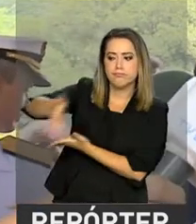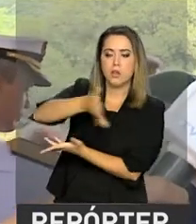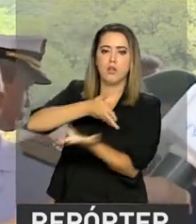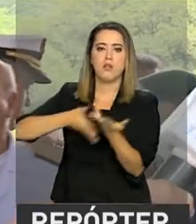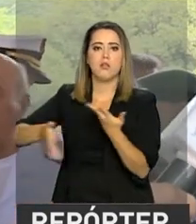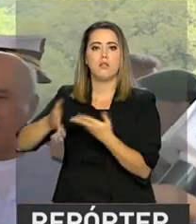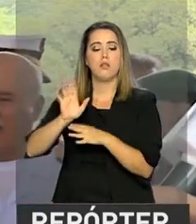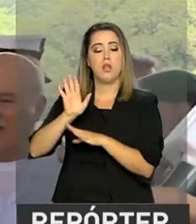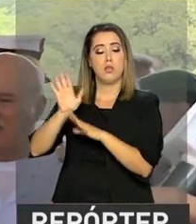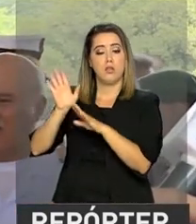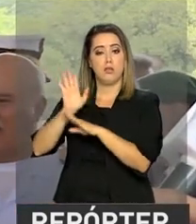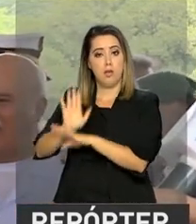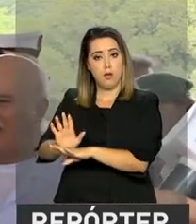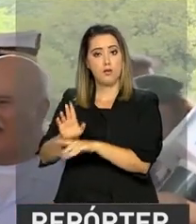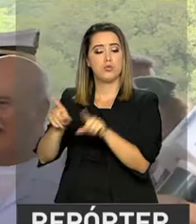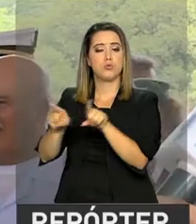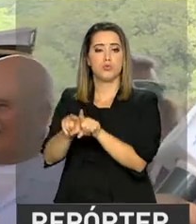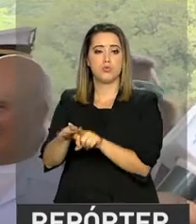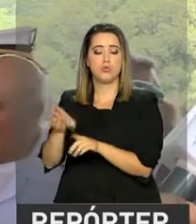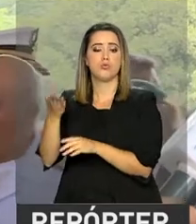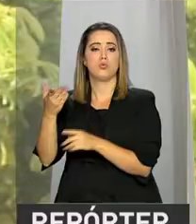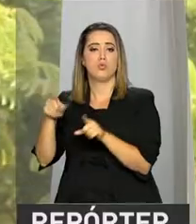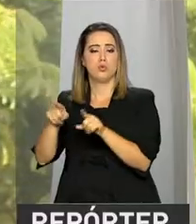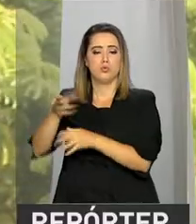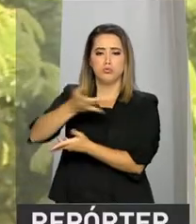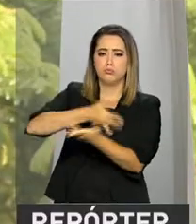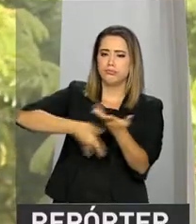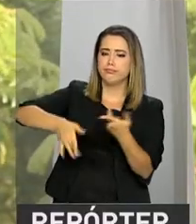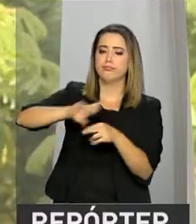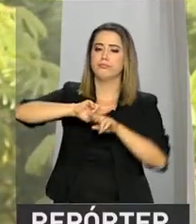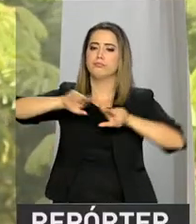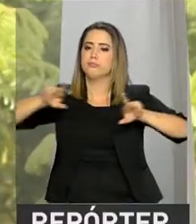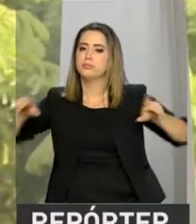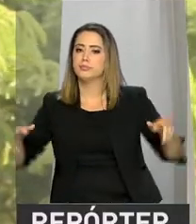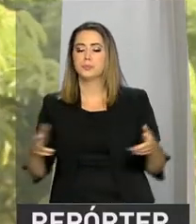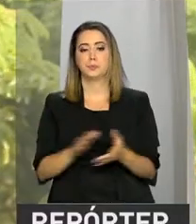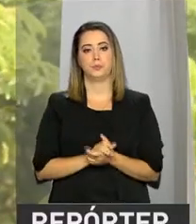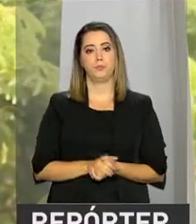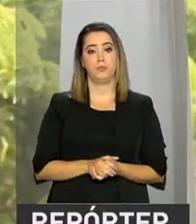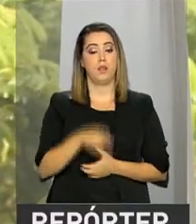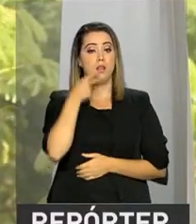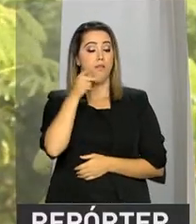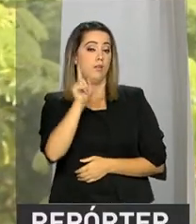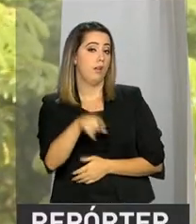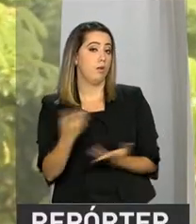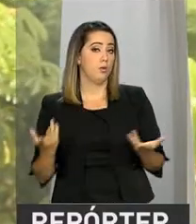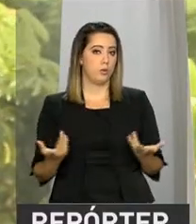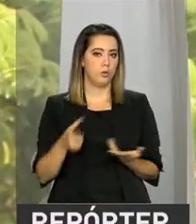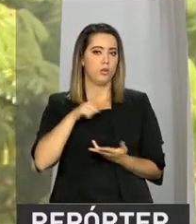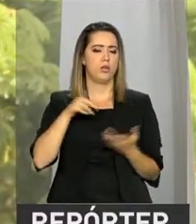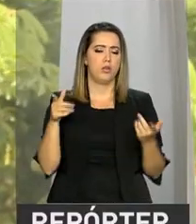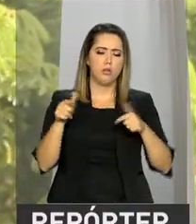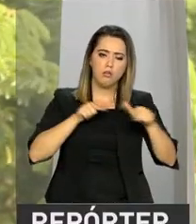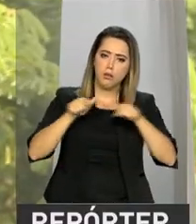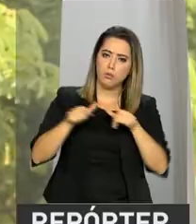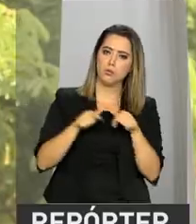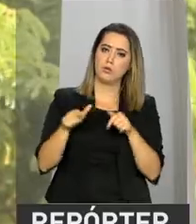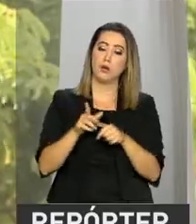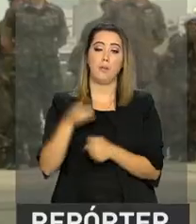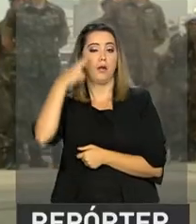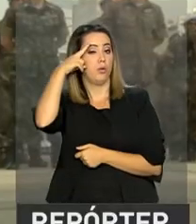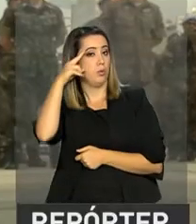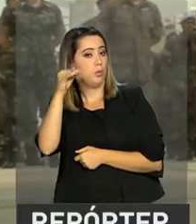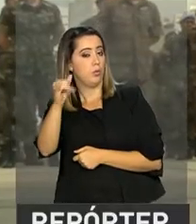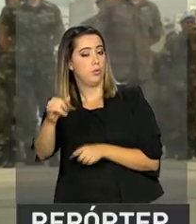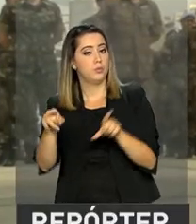da tolerância, a cultura do pluralismo. O ministro da Defesa comentou que há relação entre a atuação no país caribenho